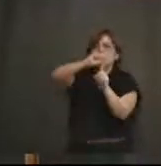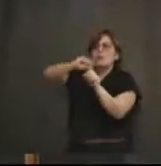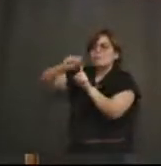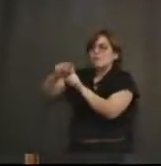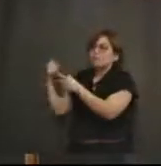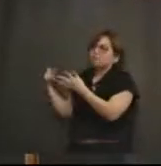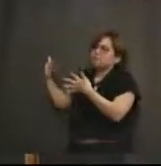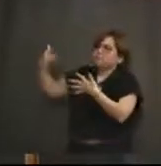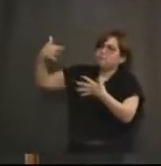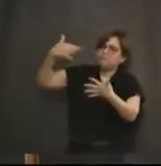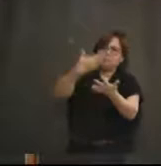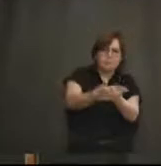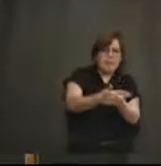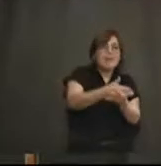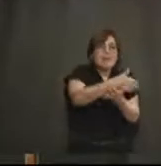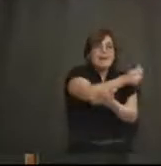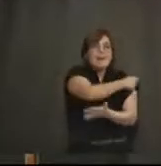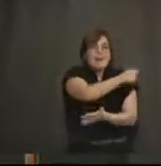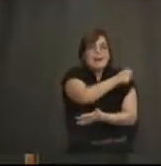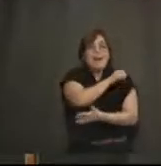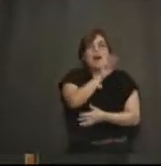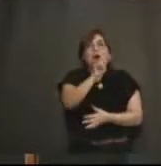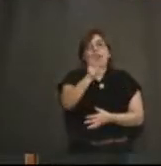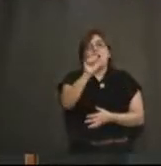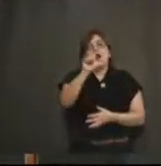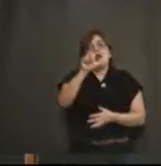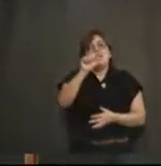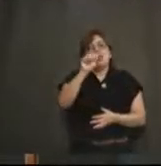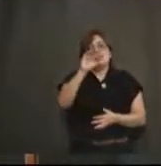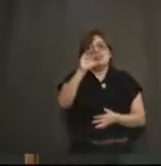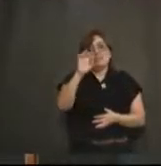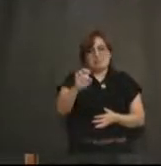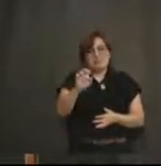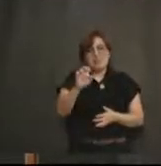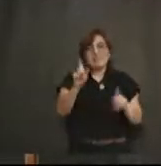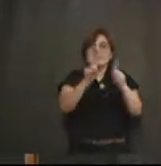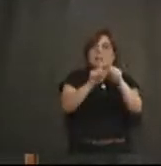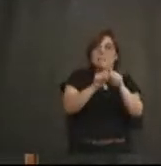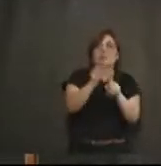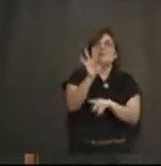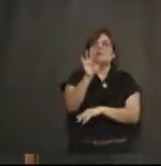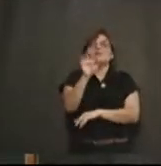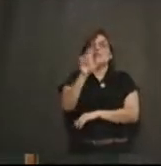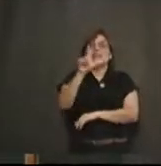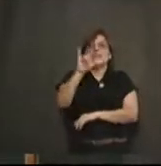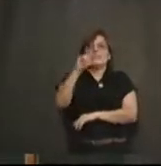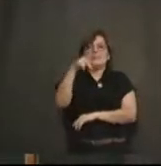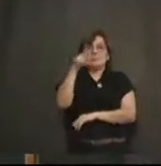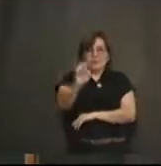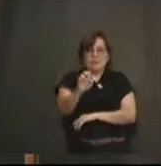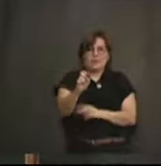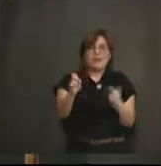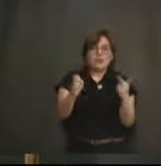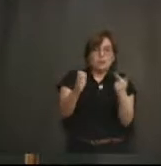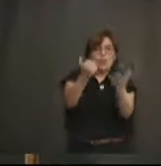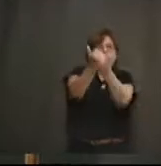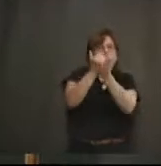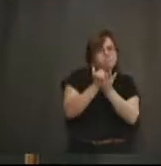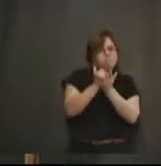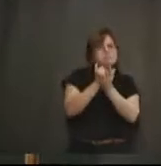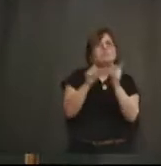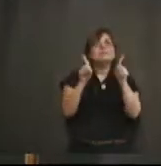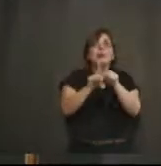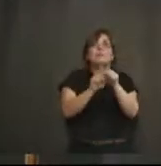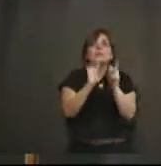pessoa dos discentes Wallace Coelho Ramos Júnior e Felipe Quaresma Pires. Gostaria de agradecer ao